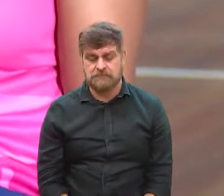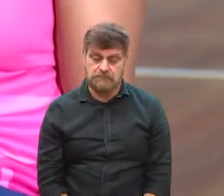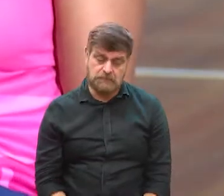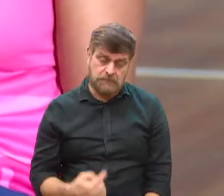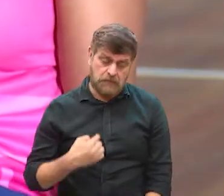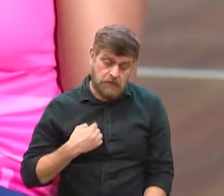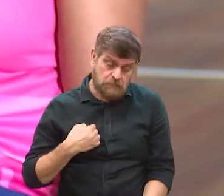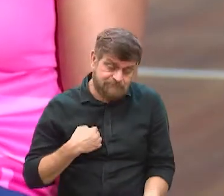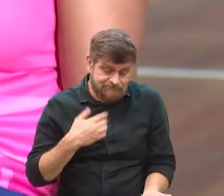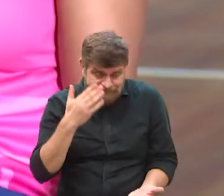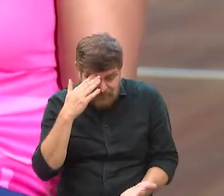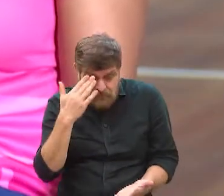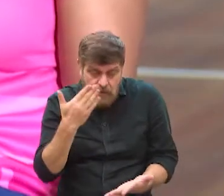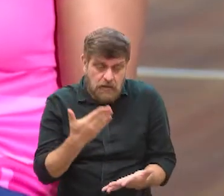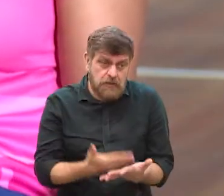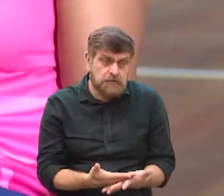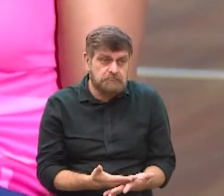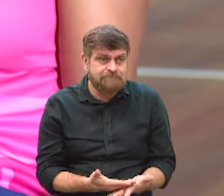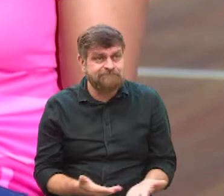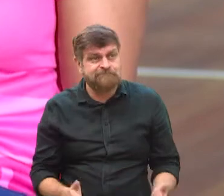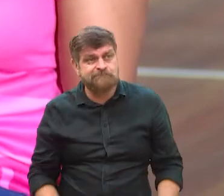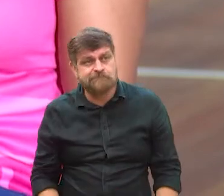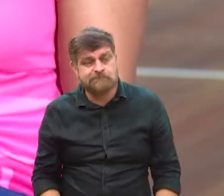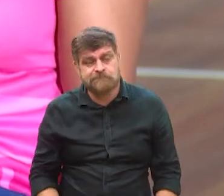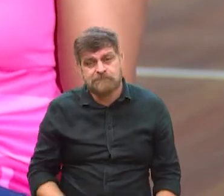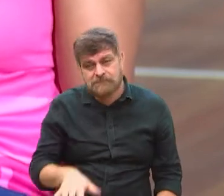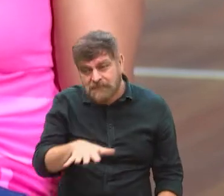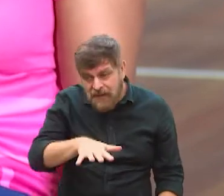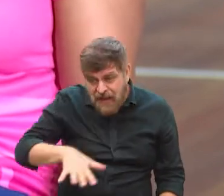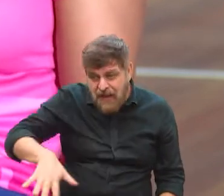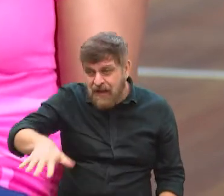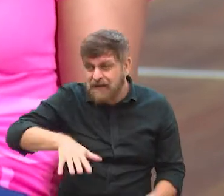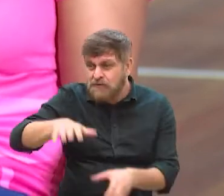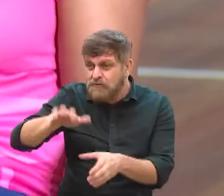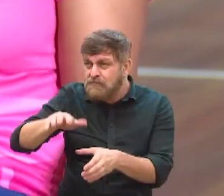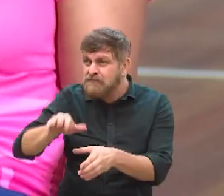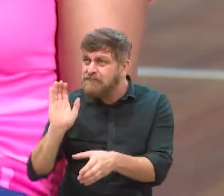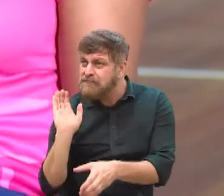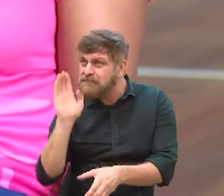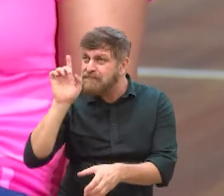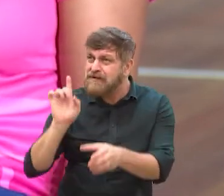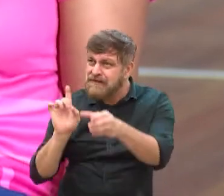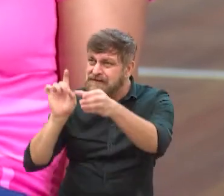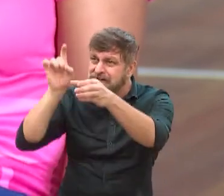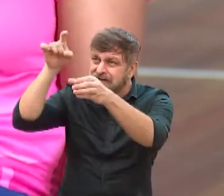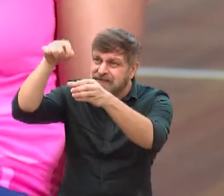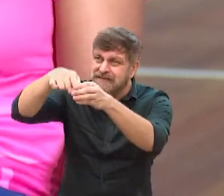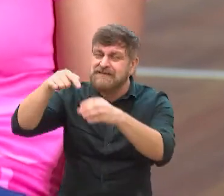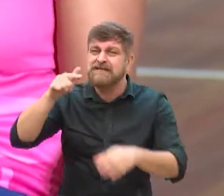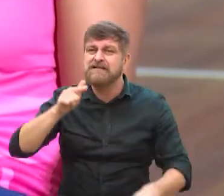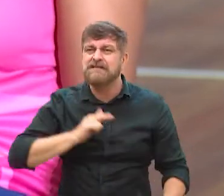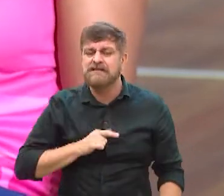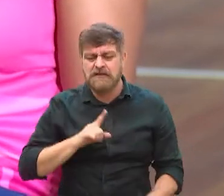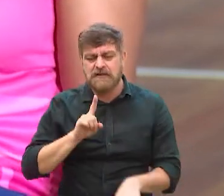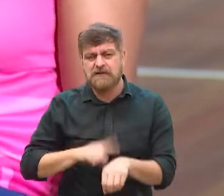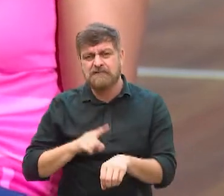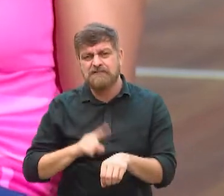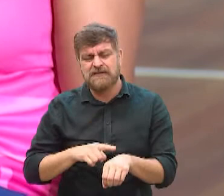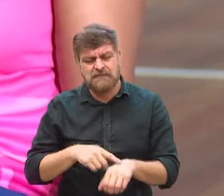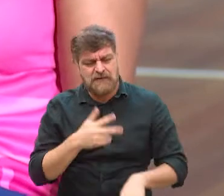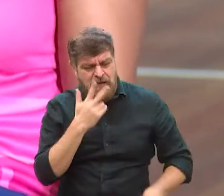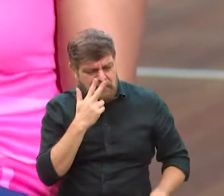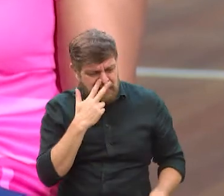eu acredito que o basquete, por conta do basquete ter ficado um tempo meio